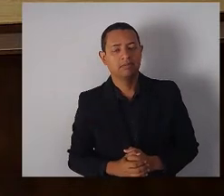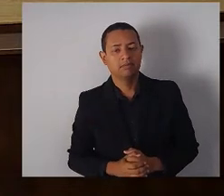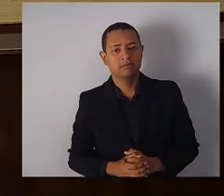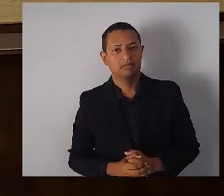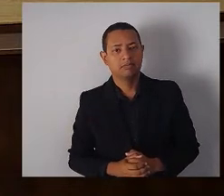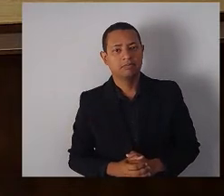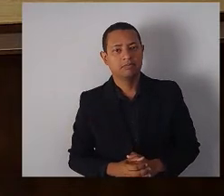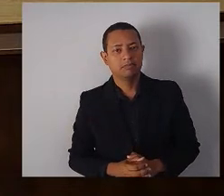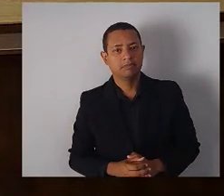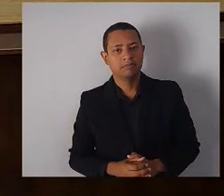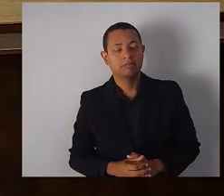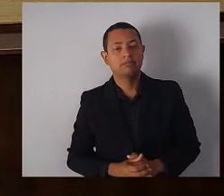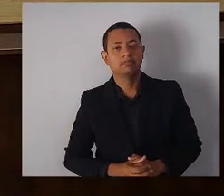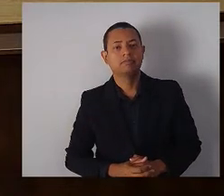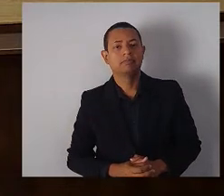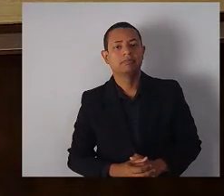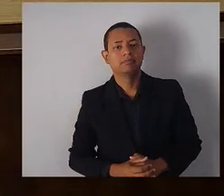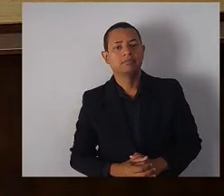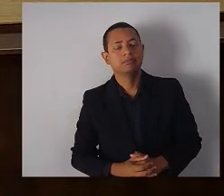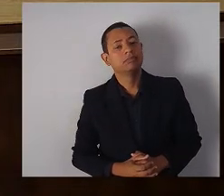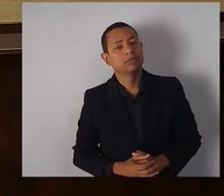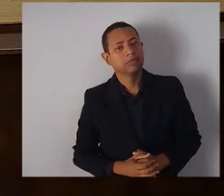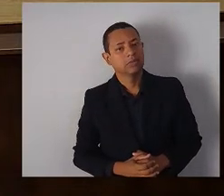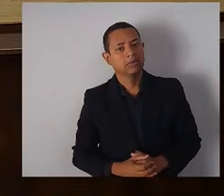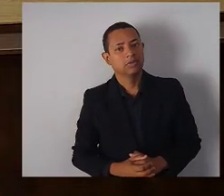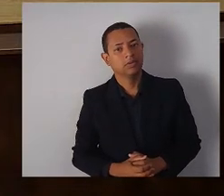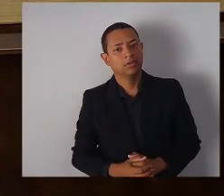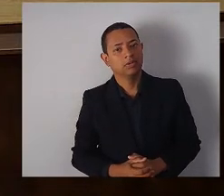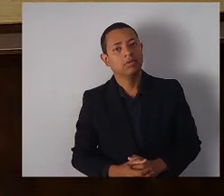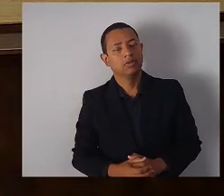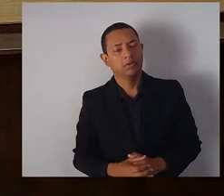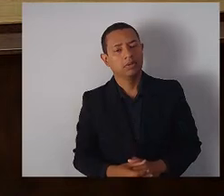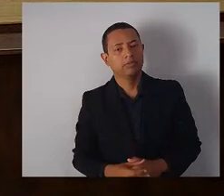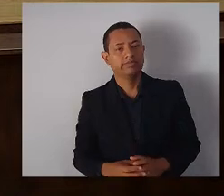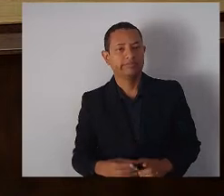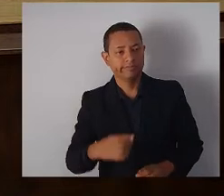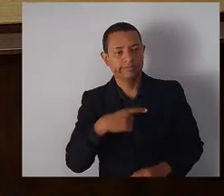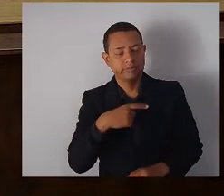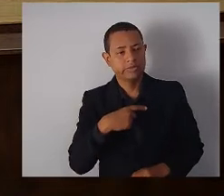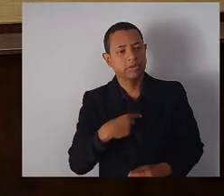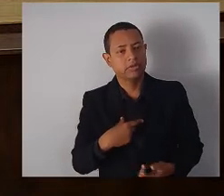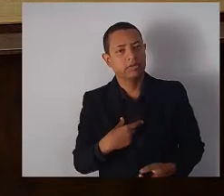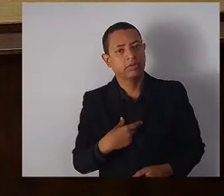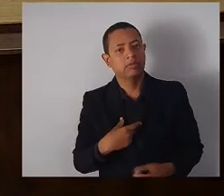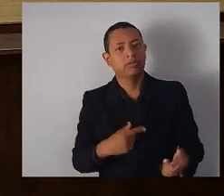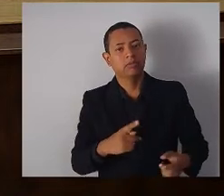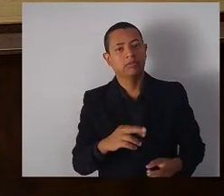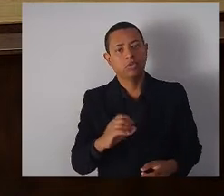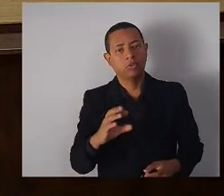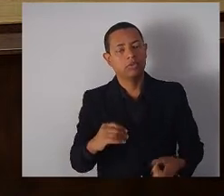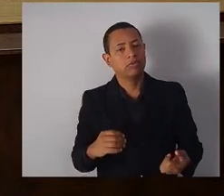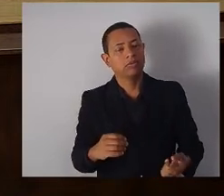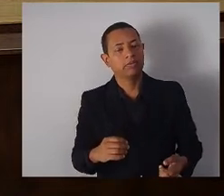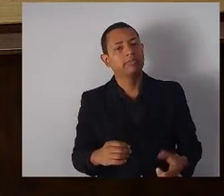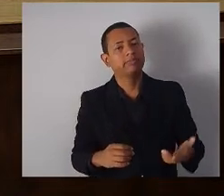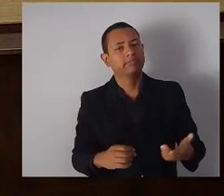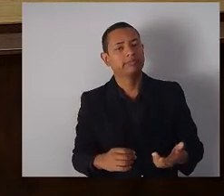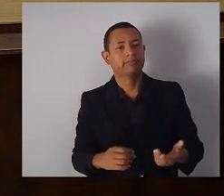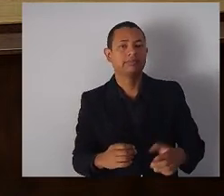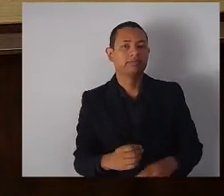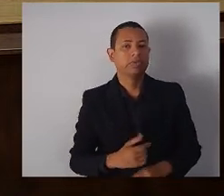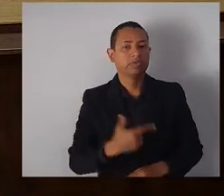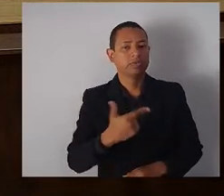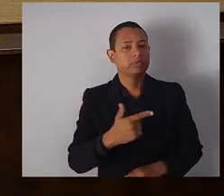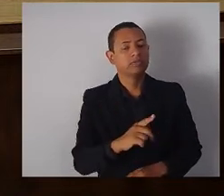que é procurador da República e funciona como procurador regional eleitoral, né, no segundo grau. Aí